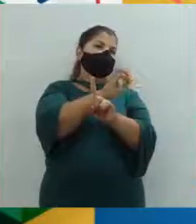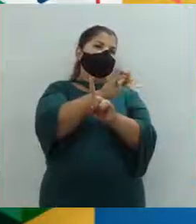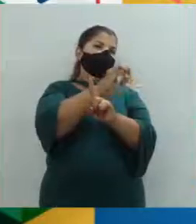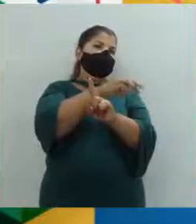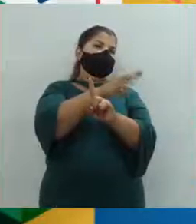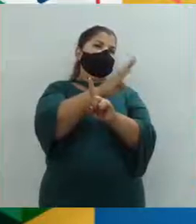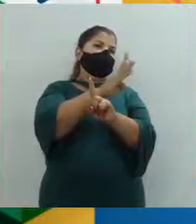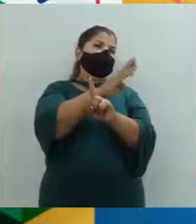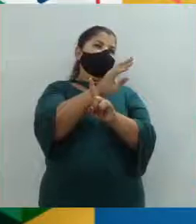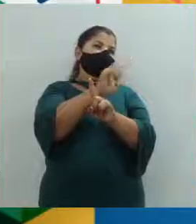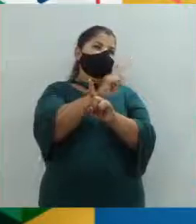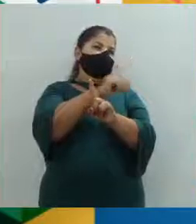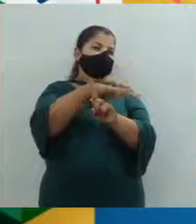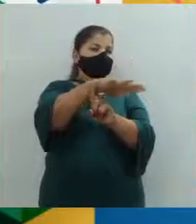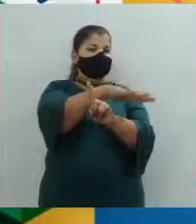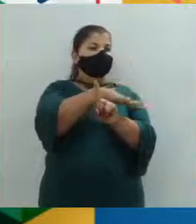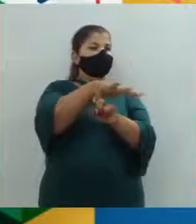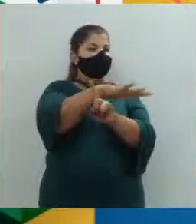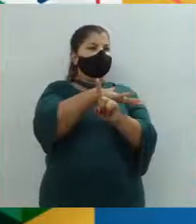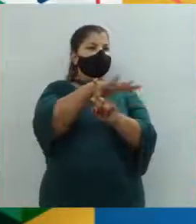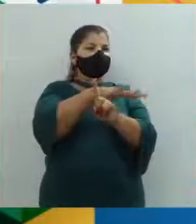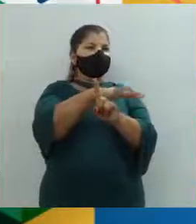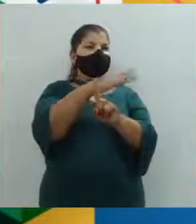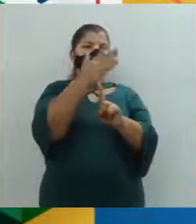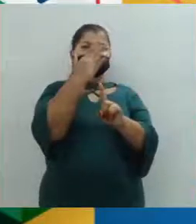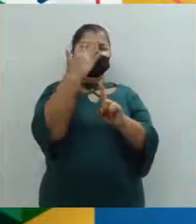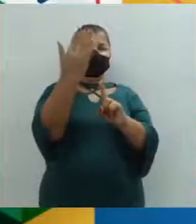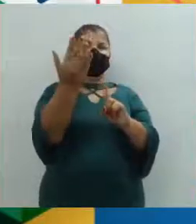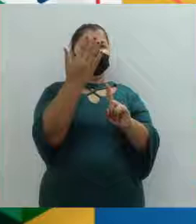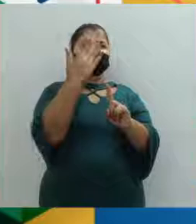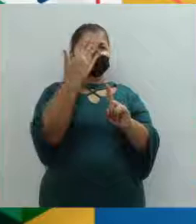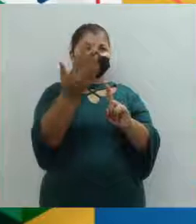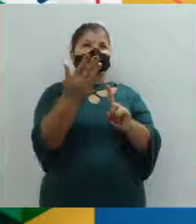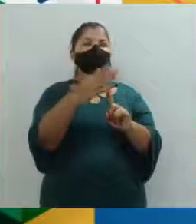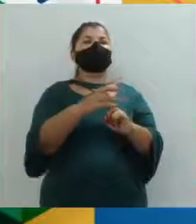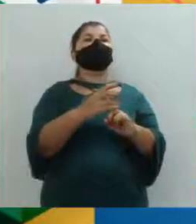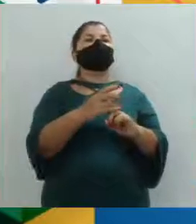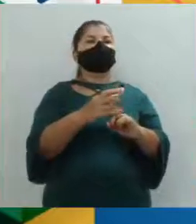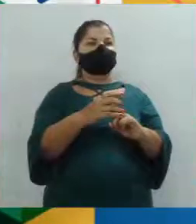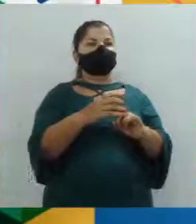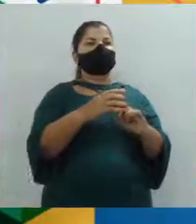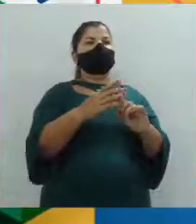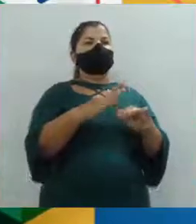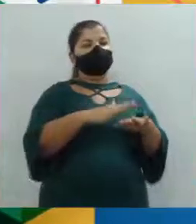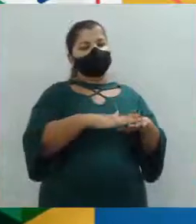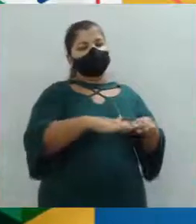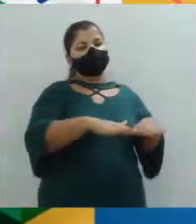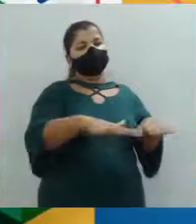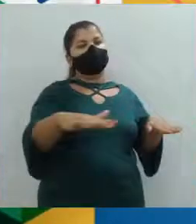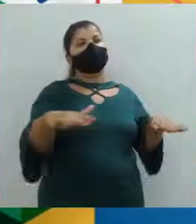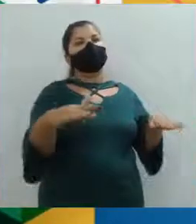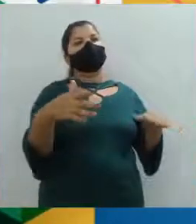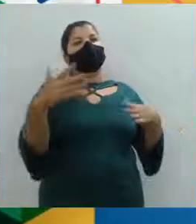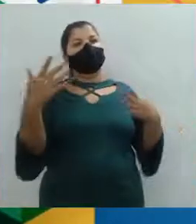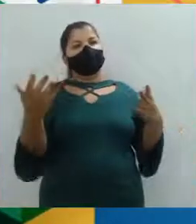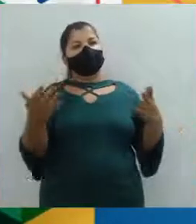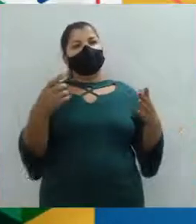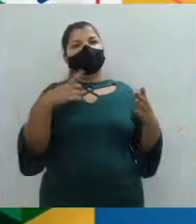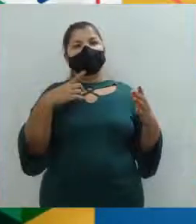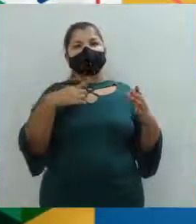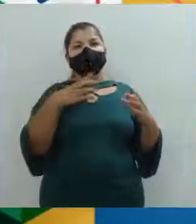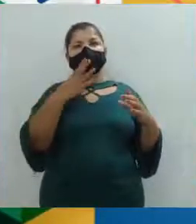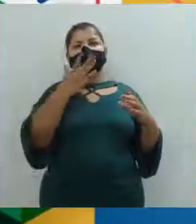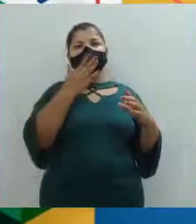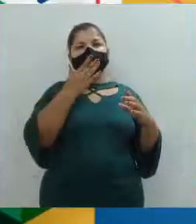na parte da frente, né? No primeiro plano, no chão. E aí você vê que tem uma tonalidade